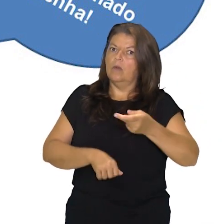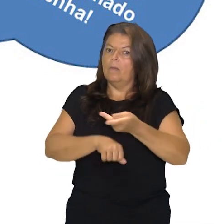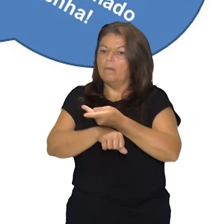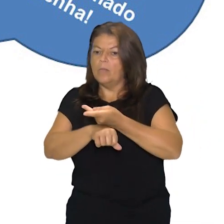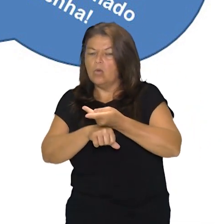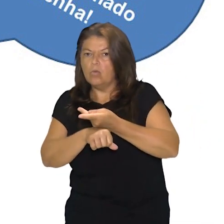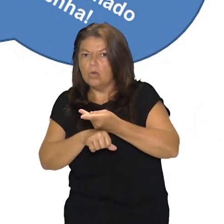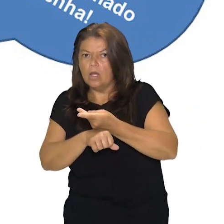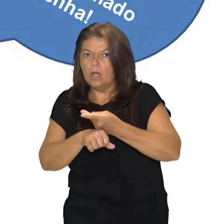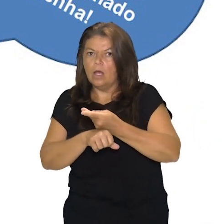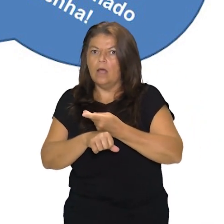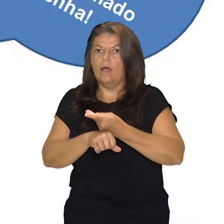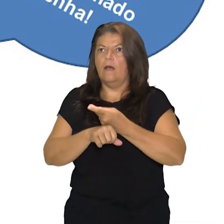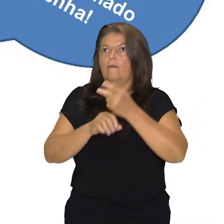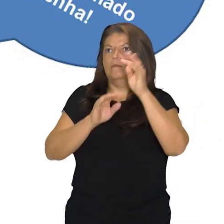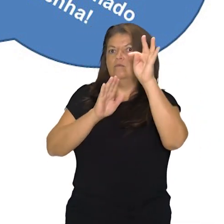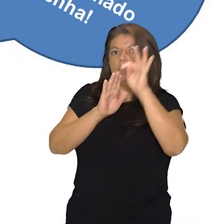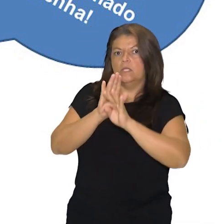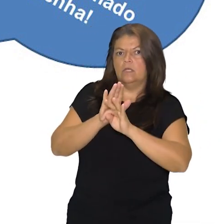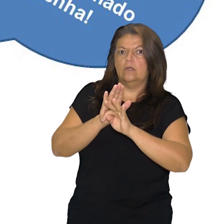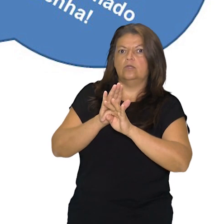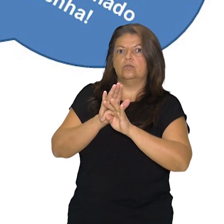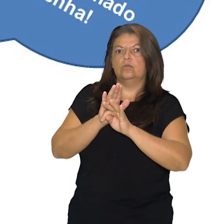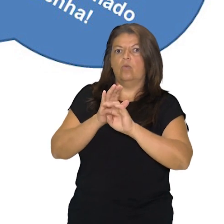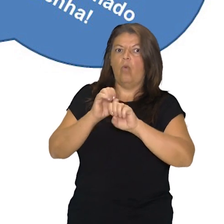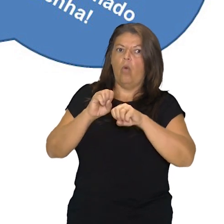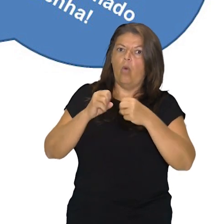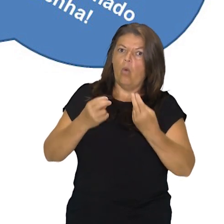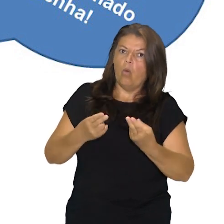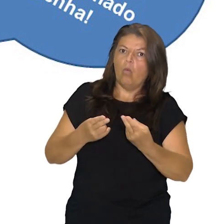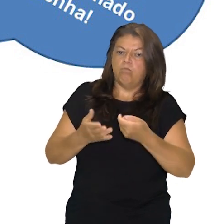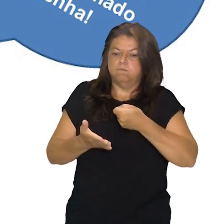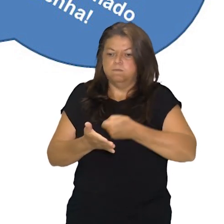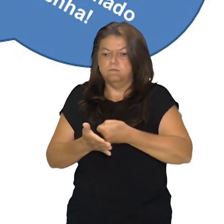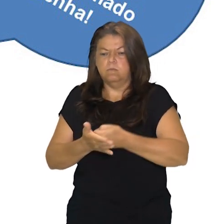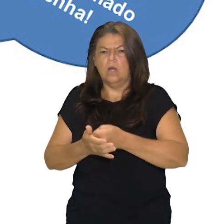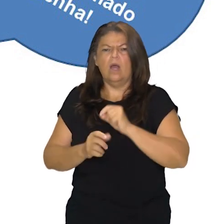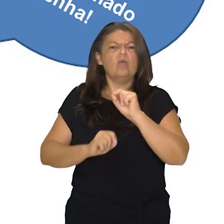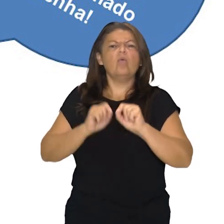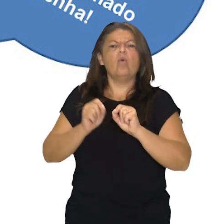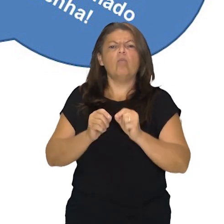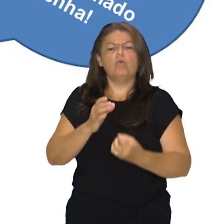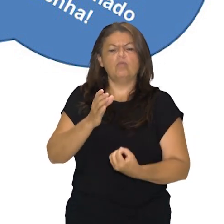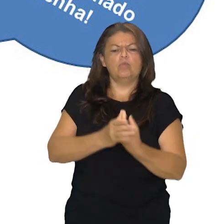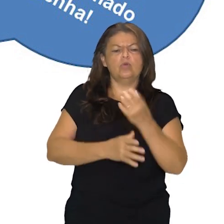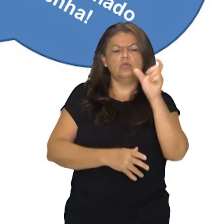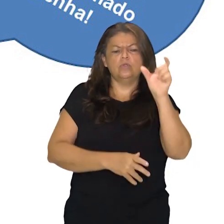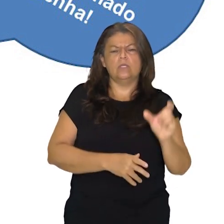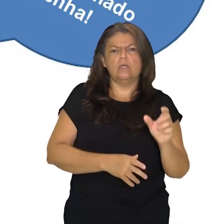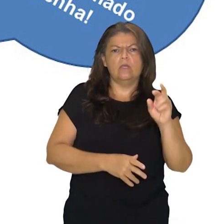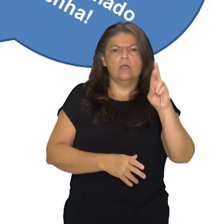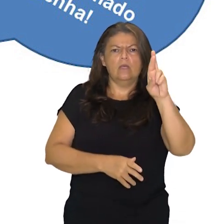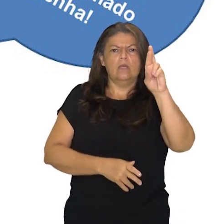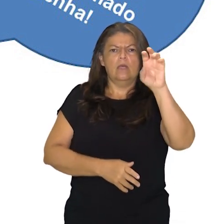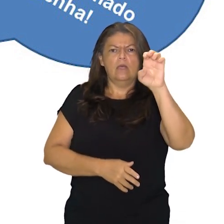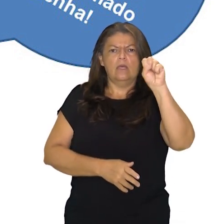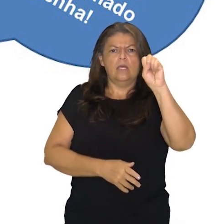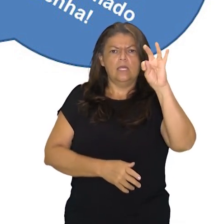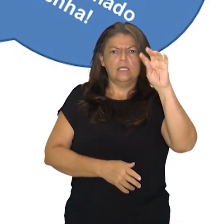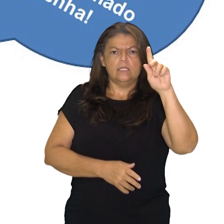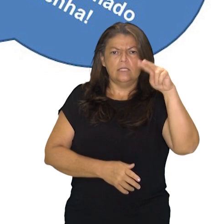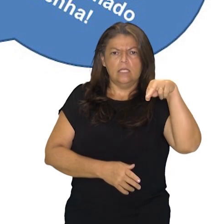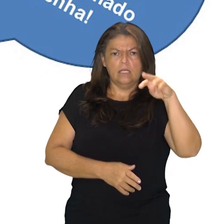certo? E como se faz uma resenha? A resenha é um texto onde você terá que fazer um